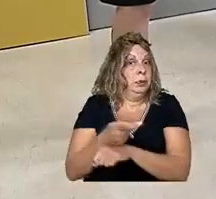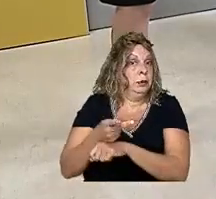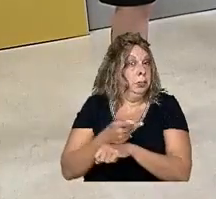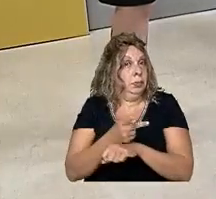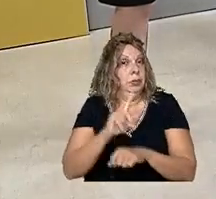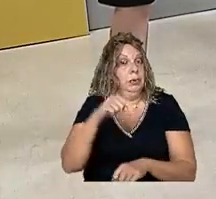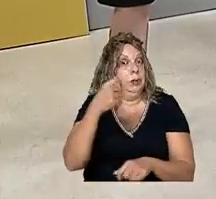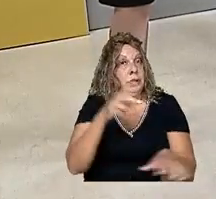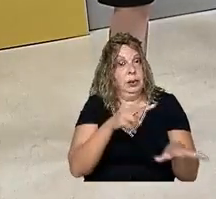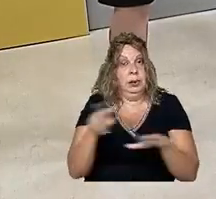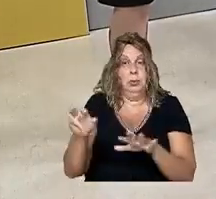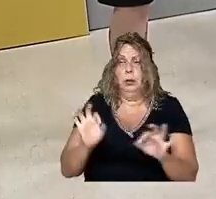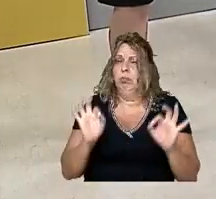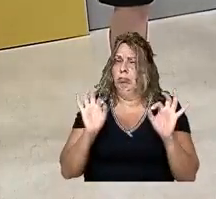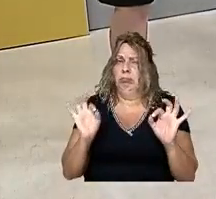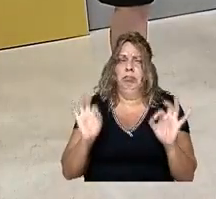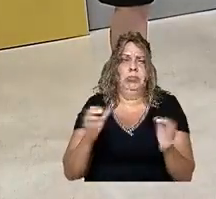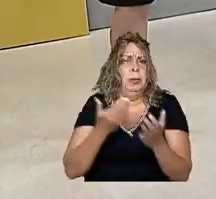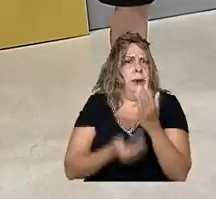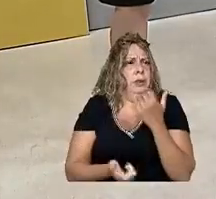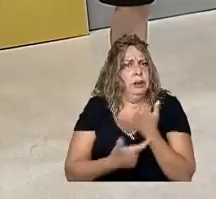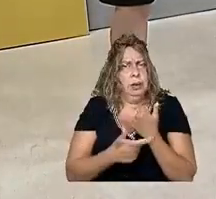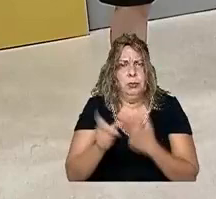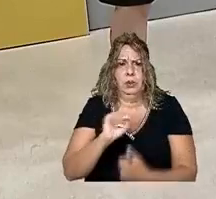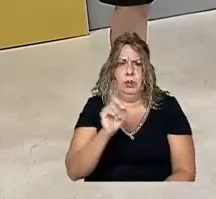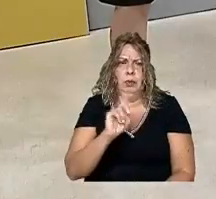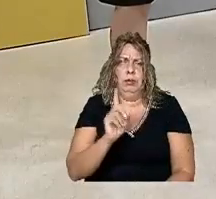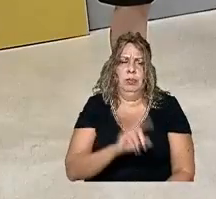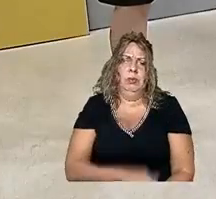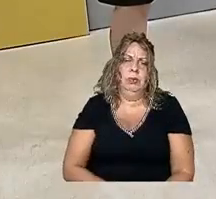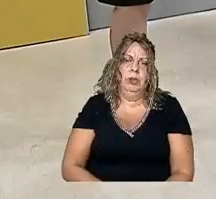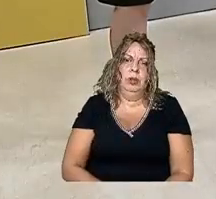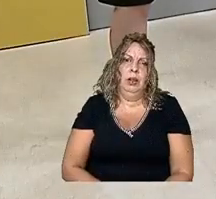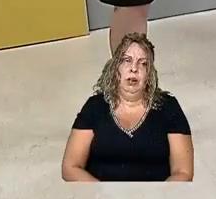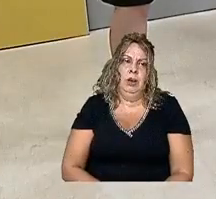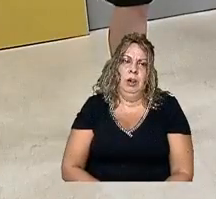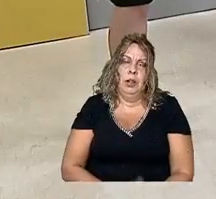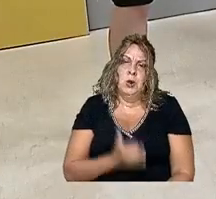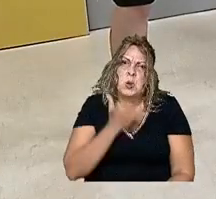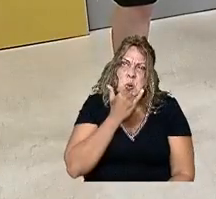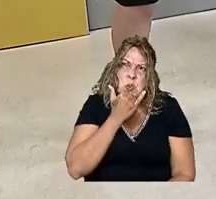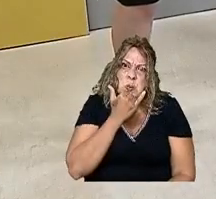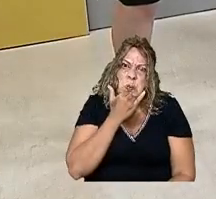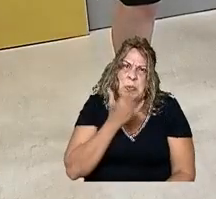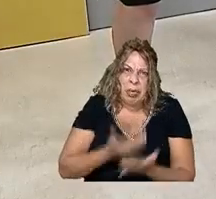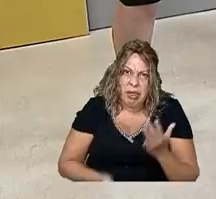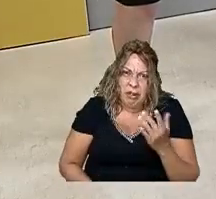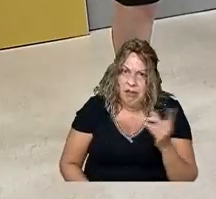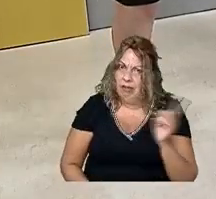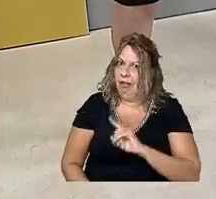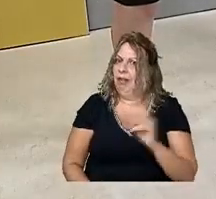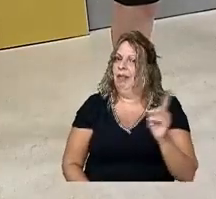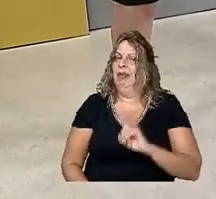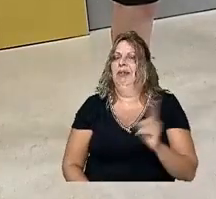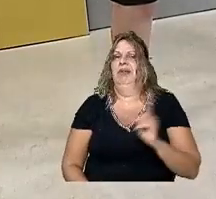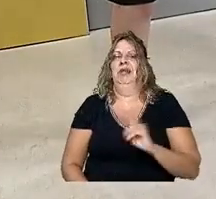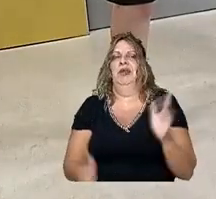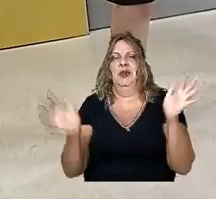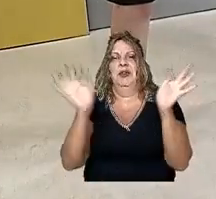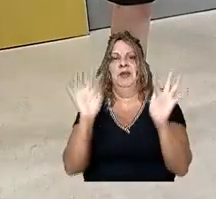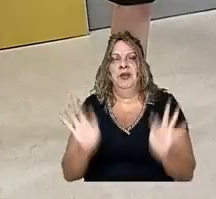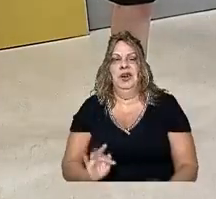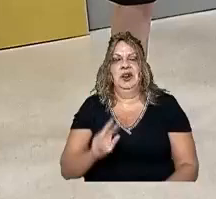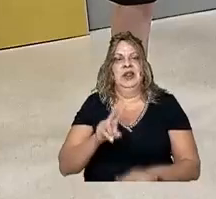incríveis. A da próxima semana tá imperdível. Não perca tempo. Tem, ó, não pode arranjar desculpa. desculpa e ficar de fora, tá? Pois é, feliz São João pra